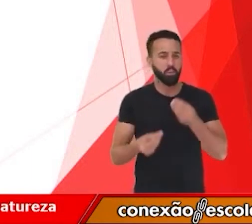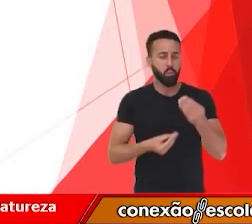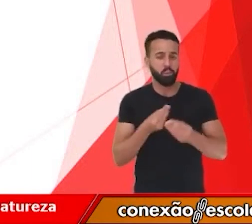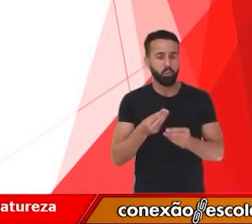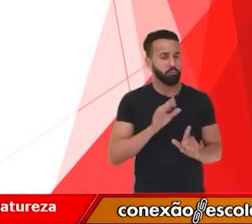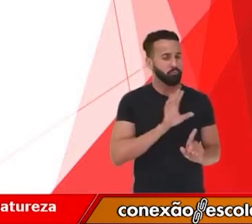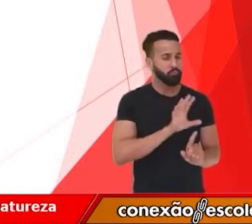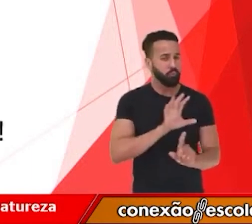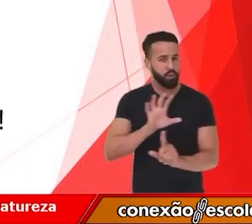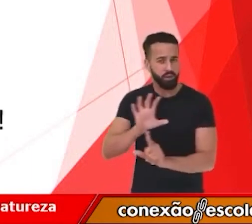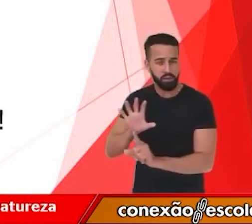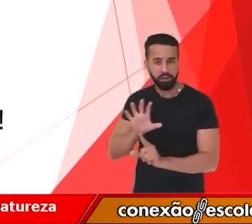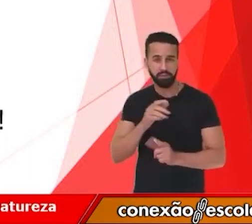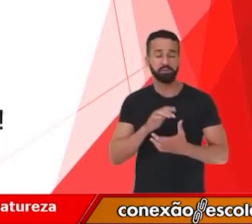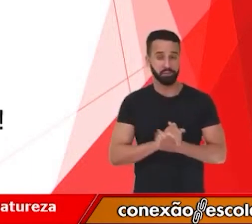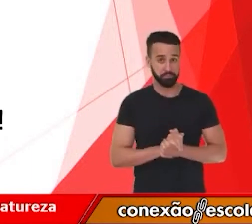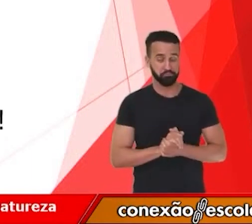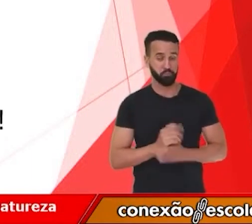no tempo e no clima.